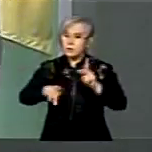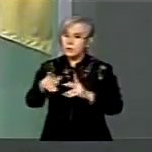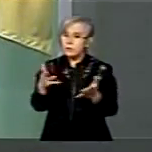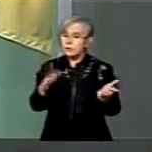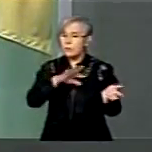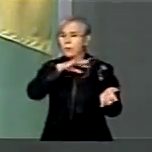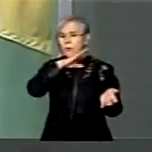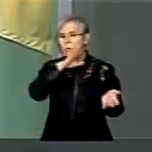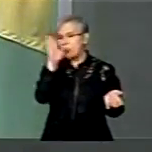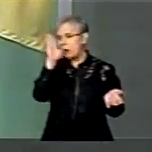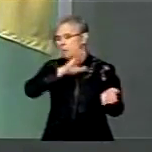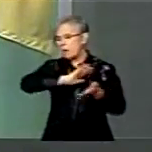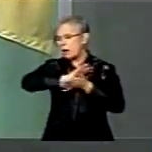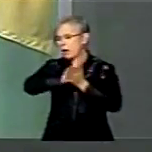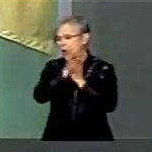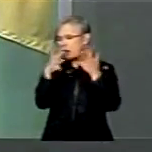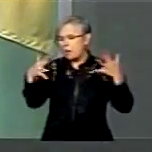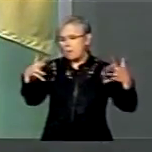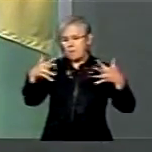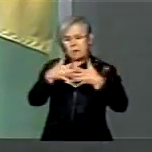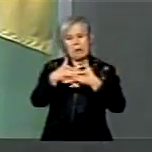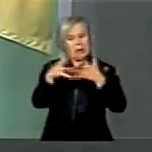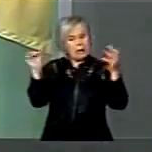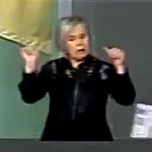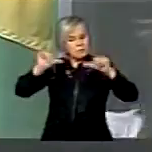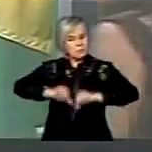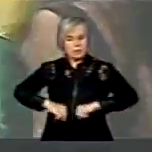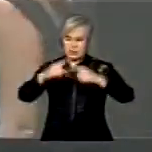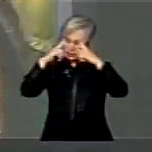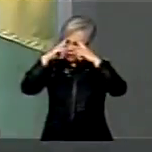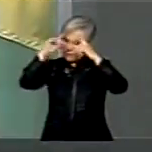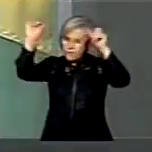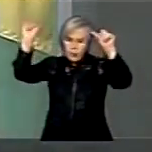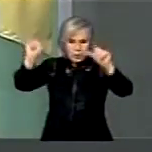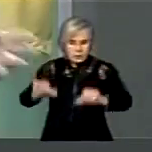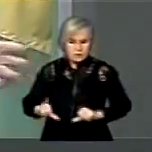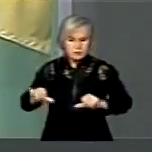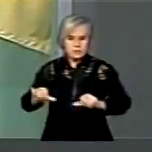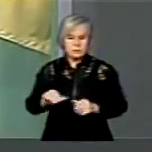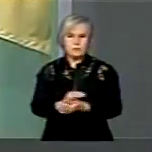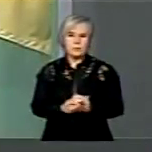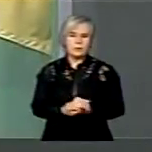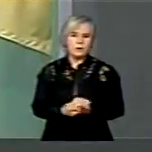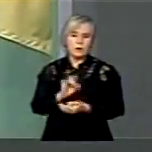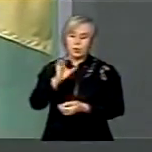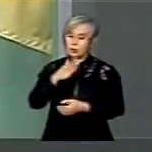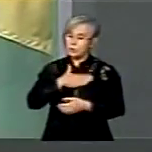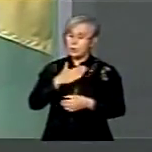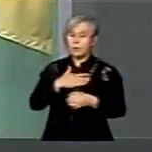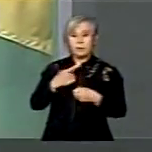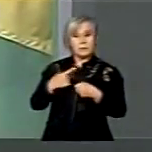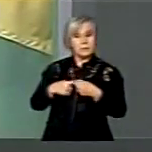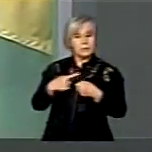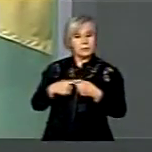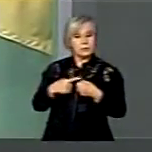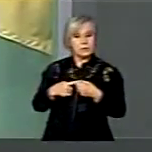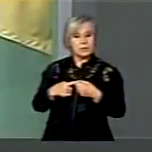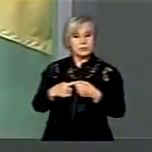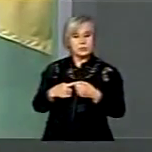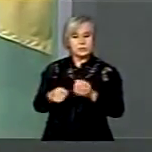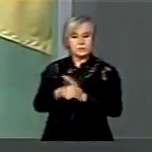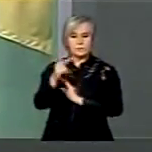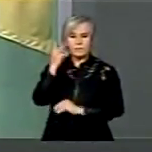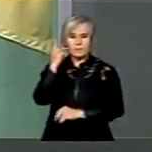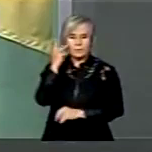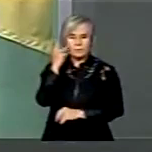verdadeiro caos, a violência e o crescimento da criminalidade no país. Só na minha cidade, na região metropolitana de